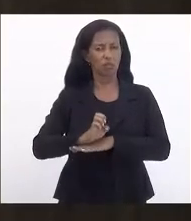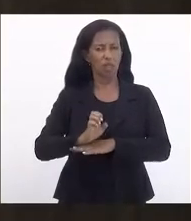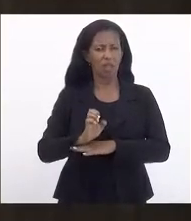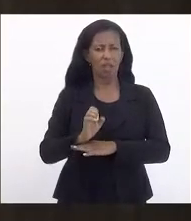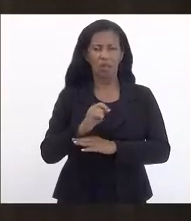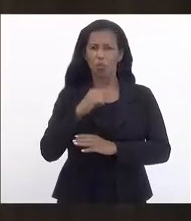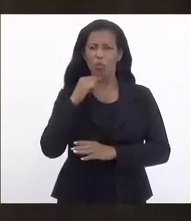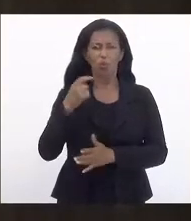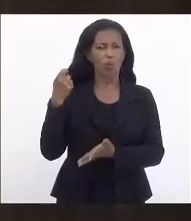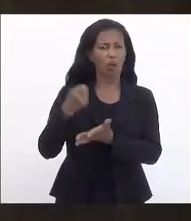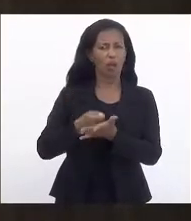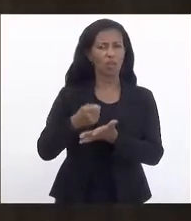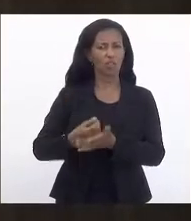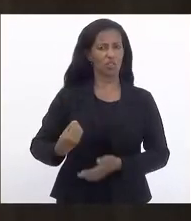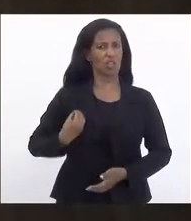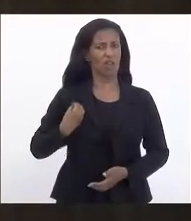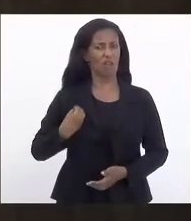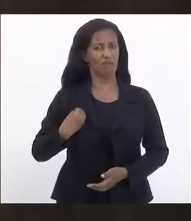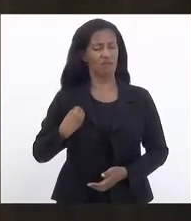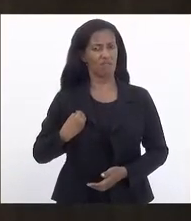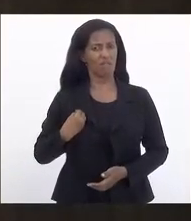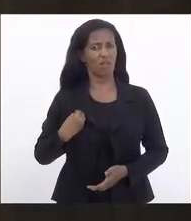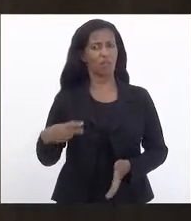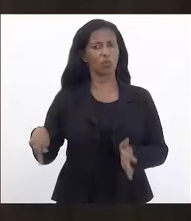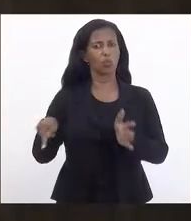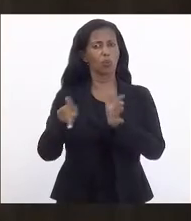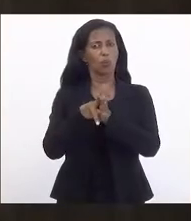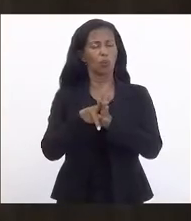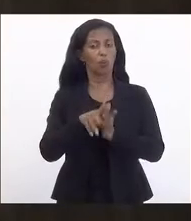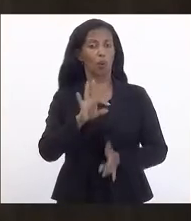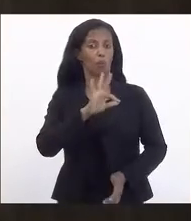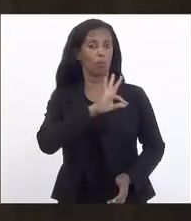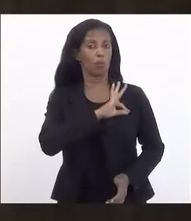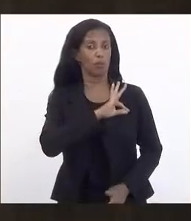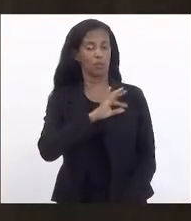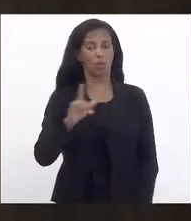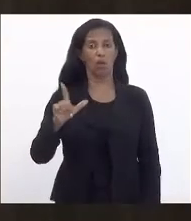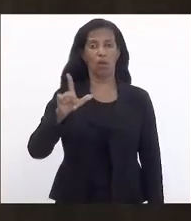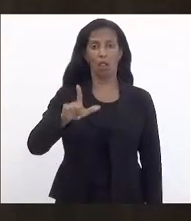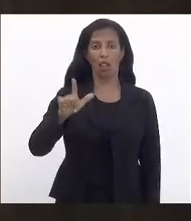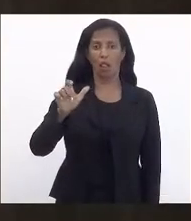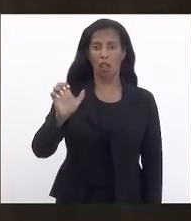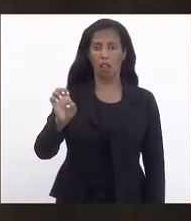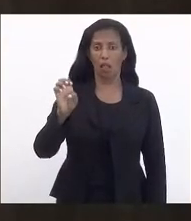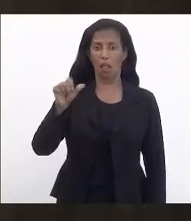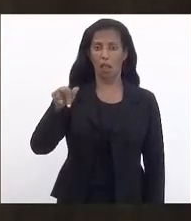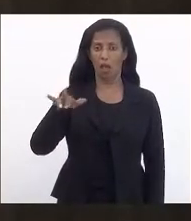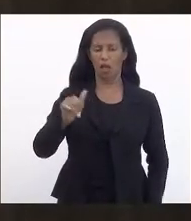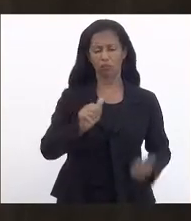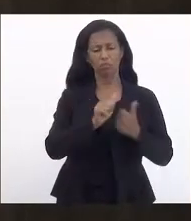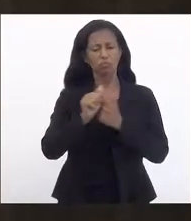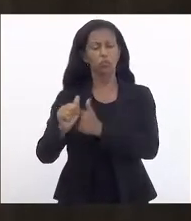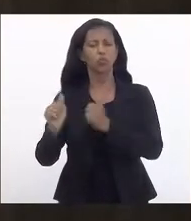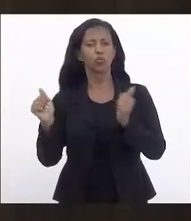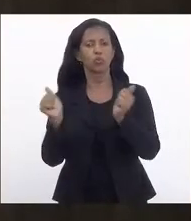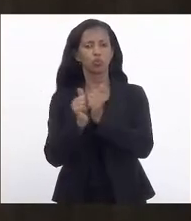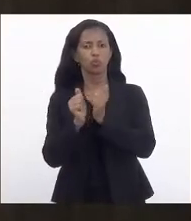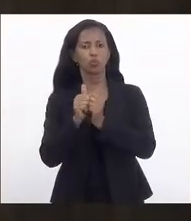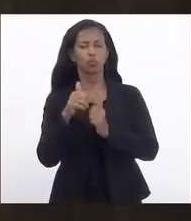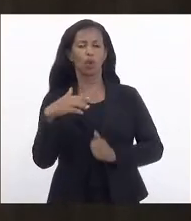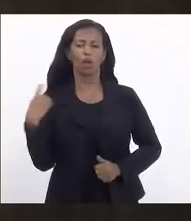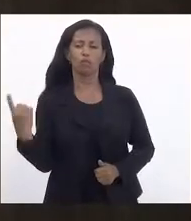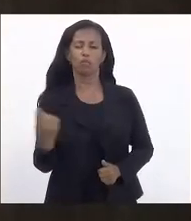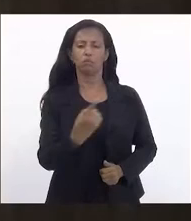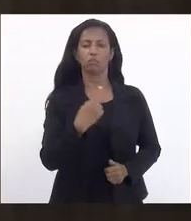garantir a vida de seu agente o sargento Leandro da Silva acompanhamos junto a nossa regional